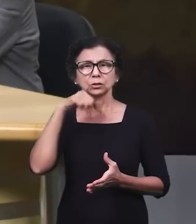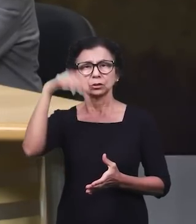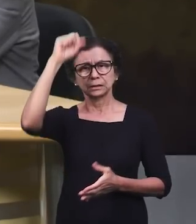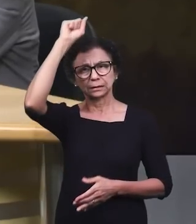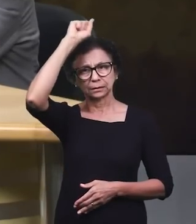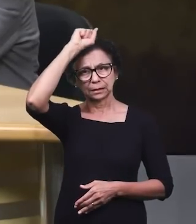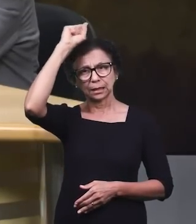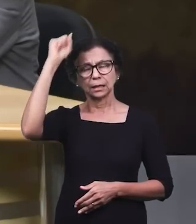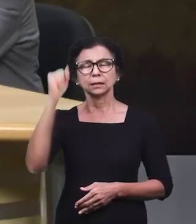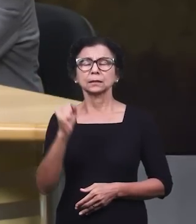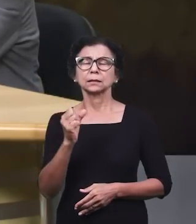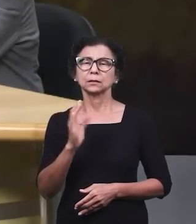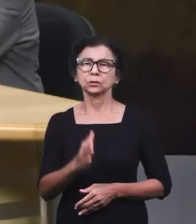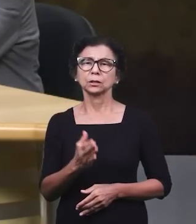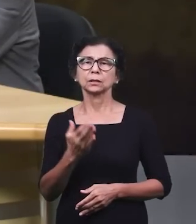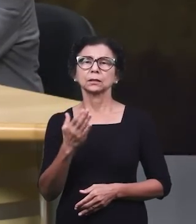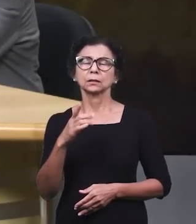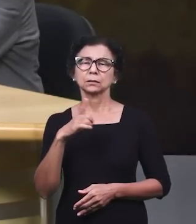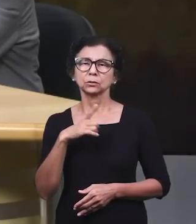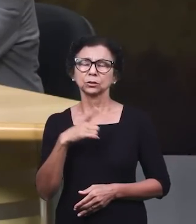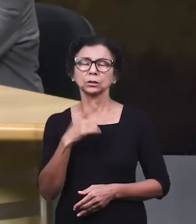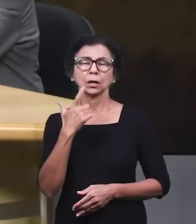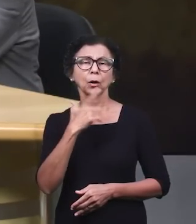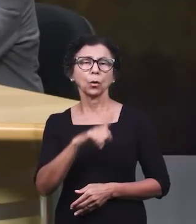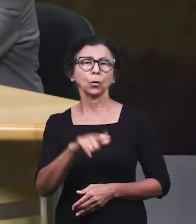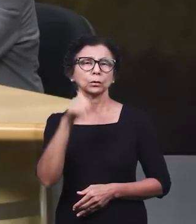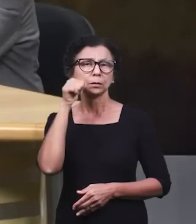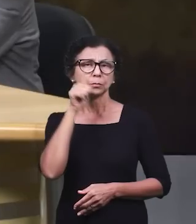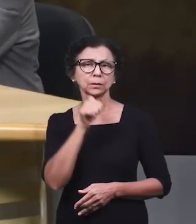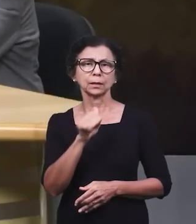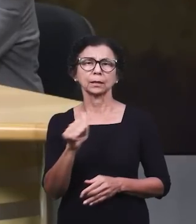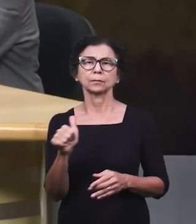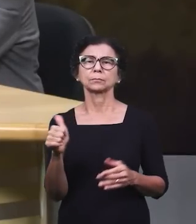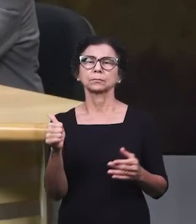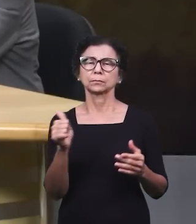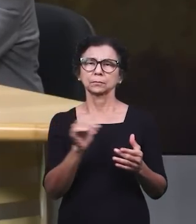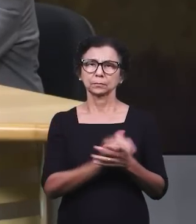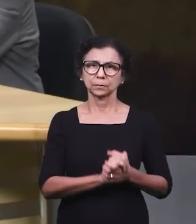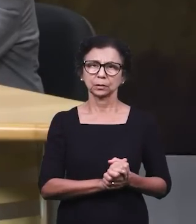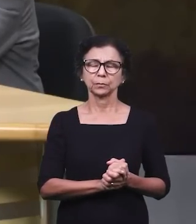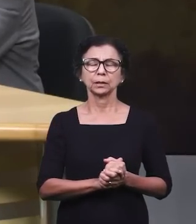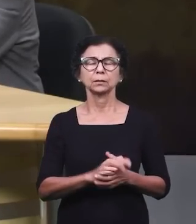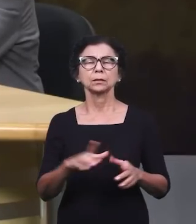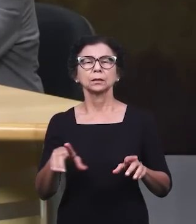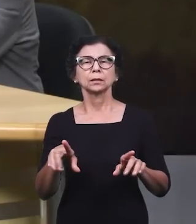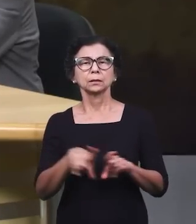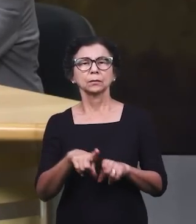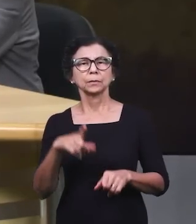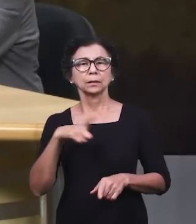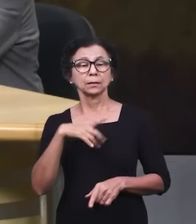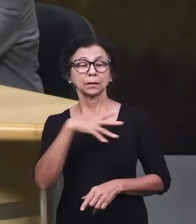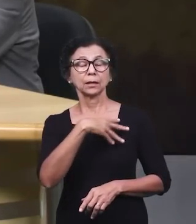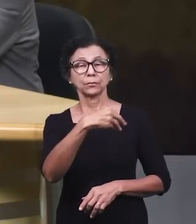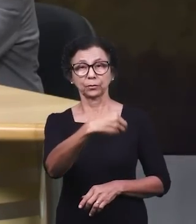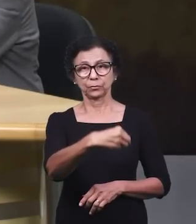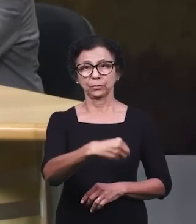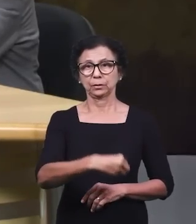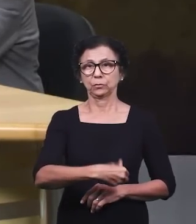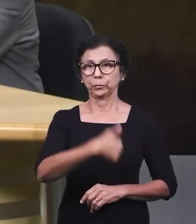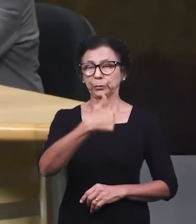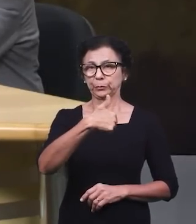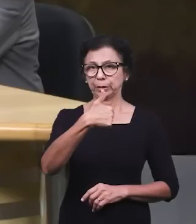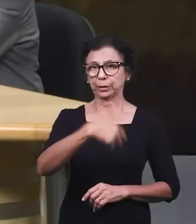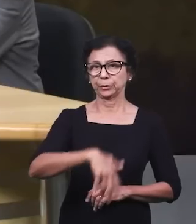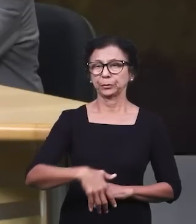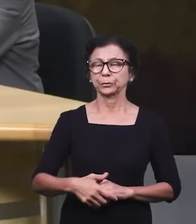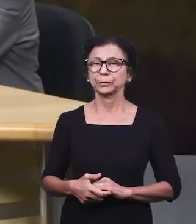obediência. Só que a gente tem que pensar que Isaac assistiu tudo isso. Ele viu o pai despedindo o mais velho.